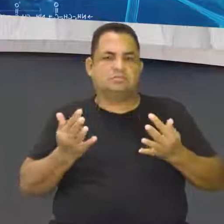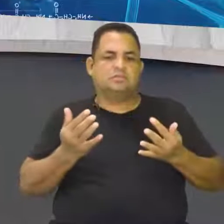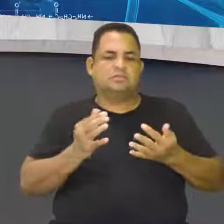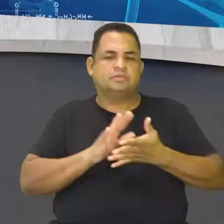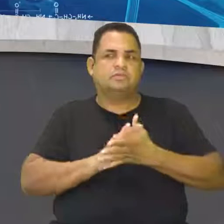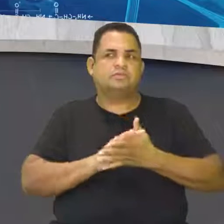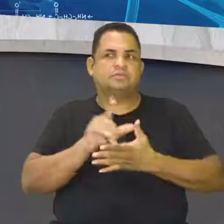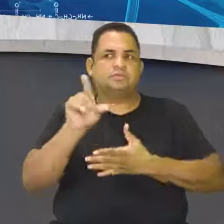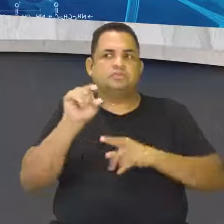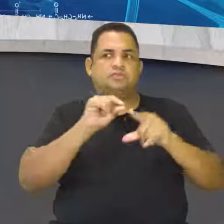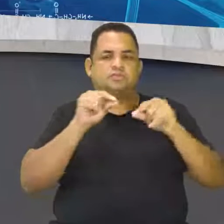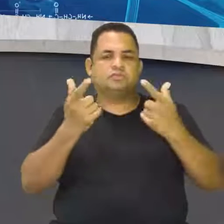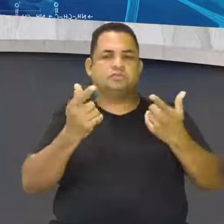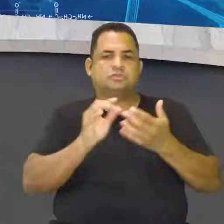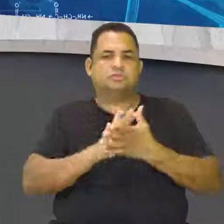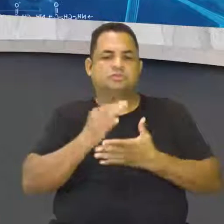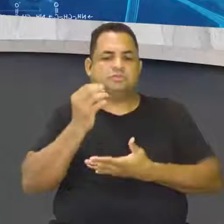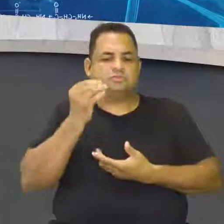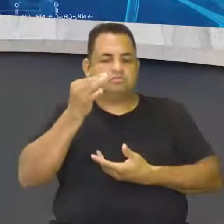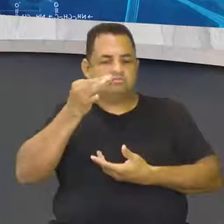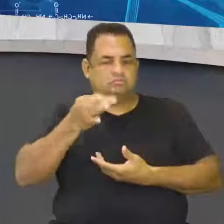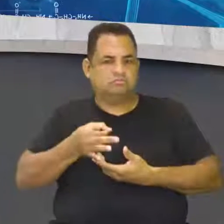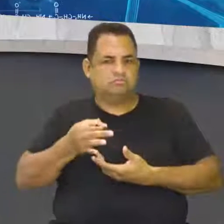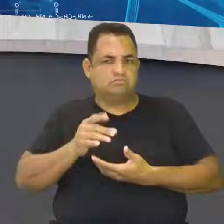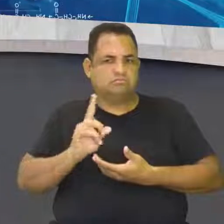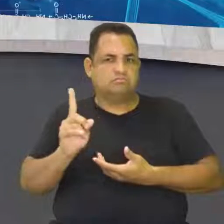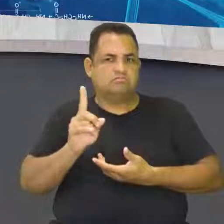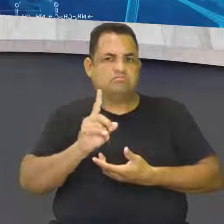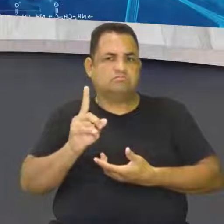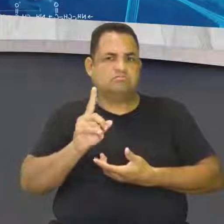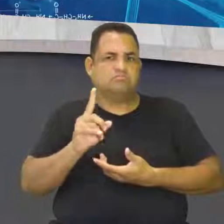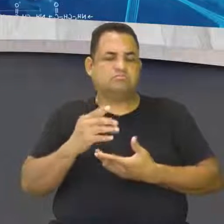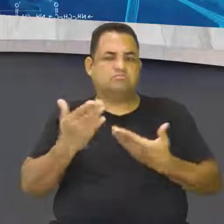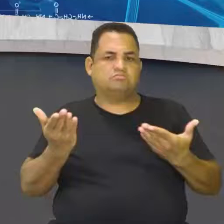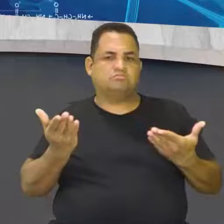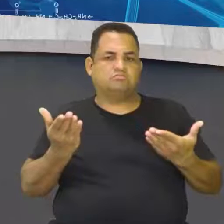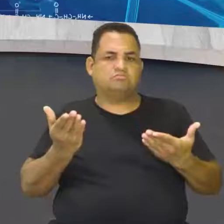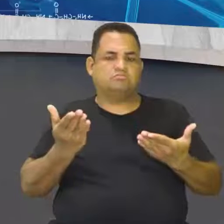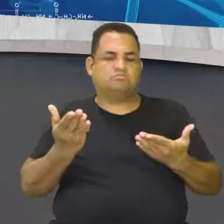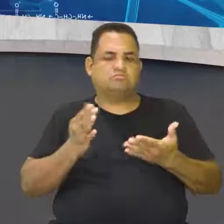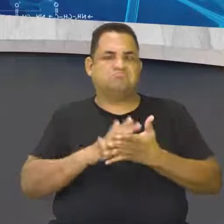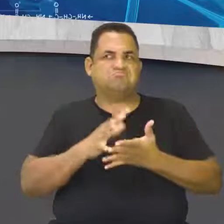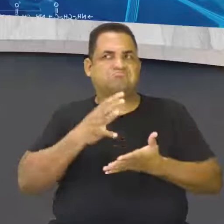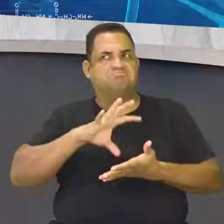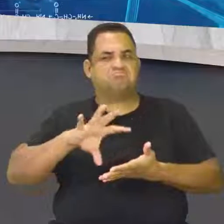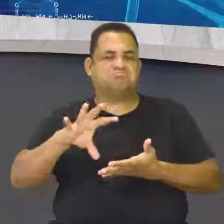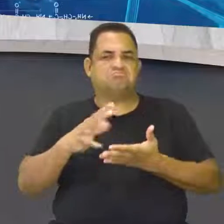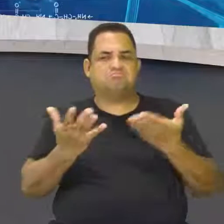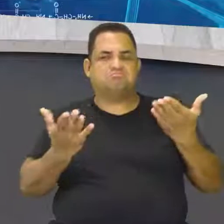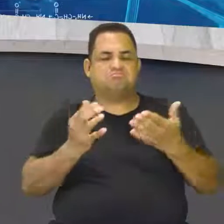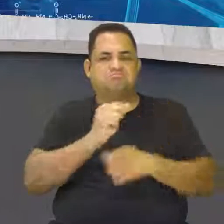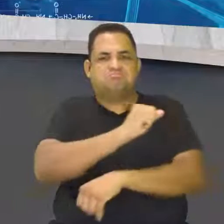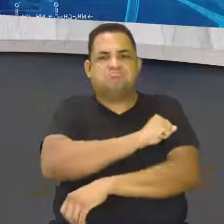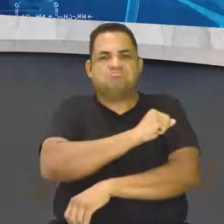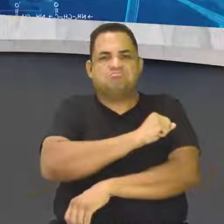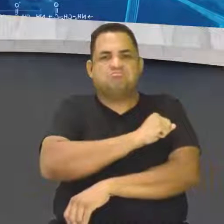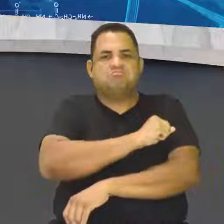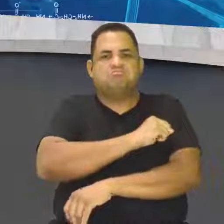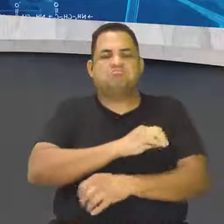a alternativa correta, o que não é desejado para o aluno. Não é isso mesmo, professora